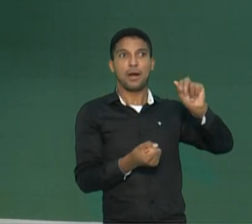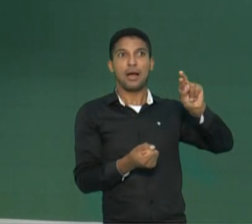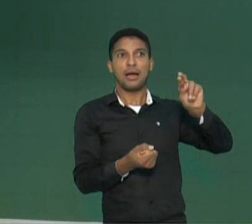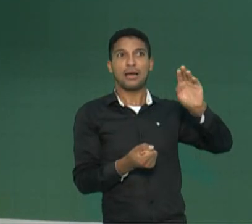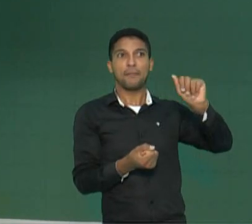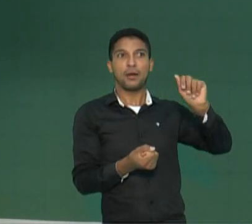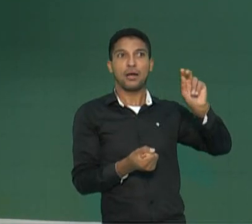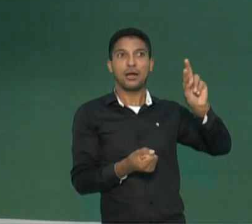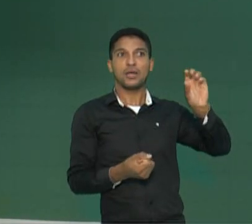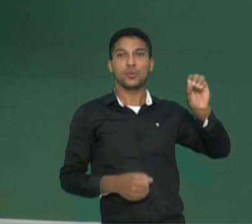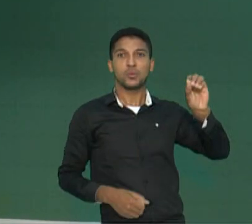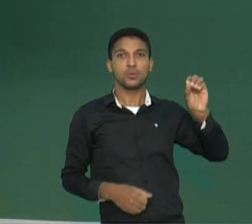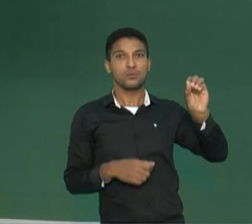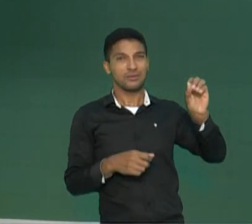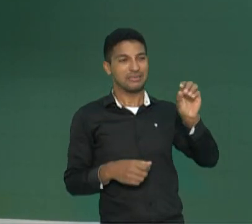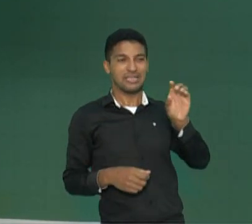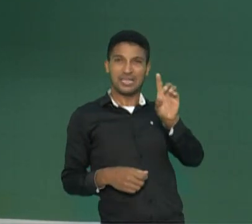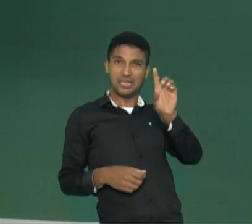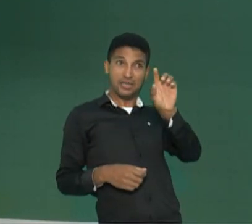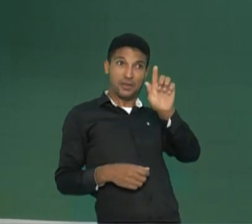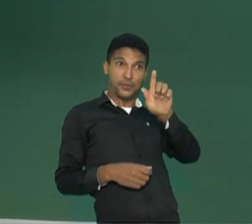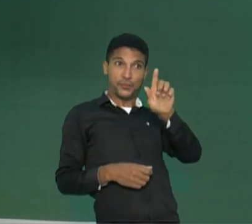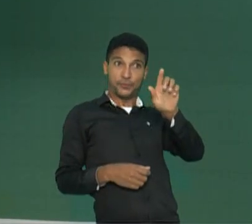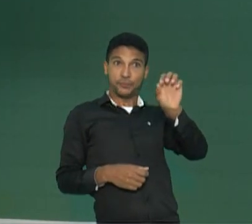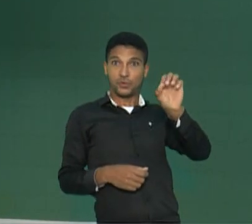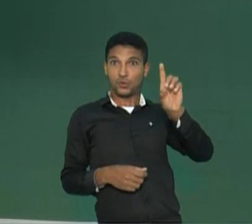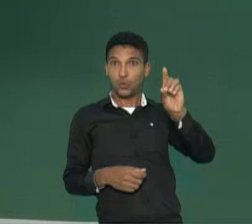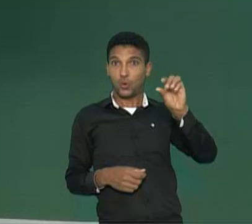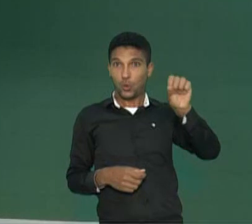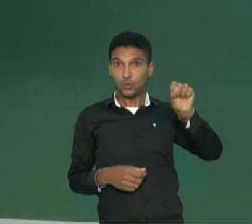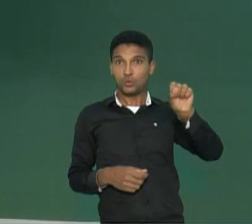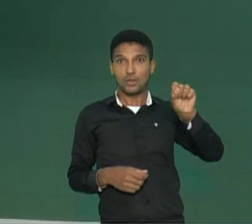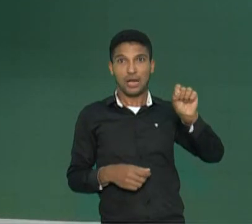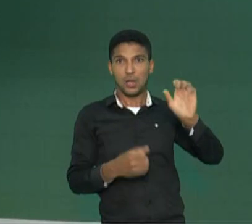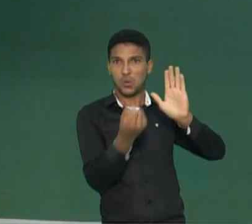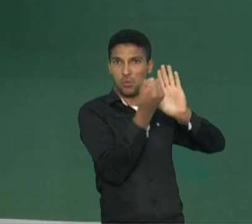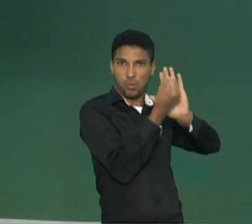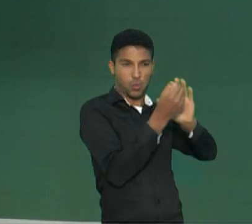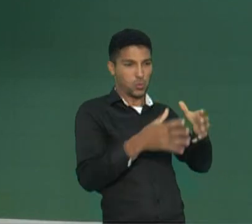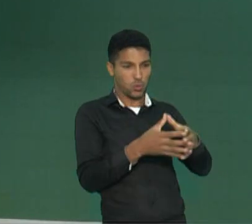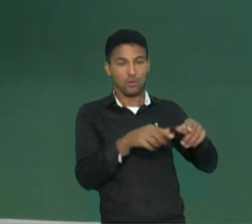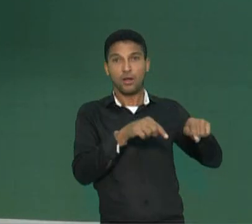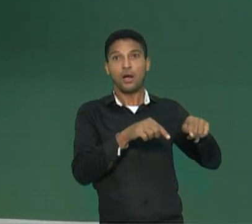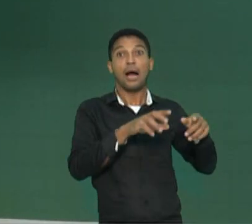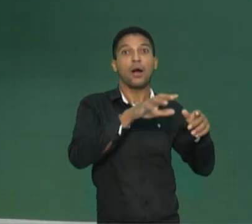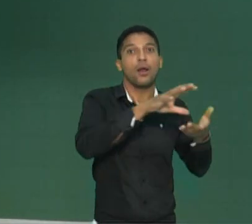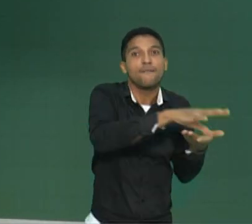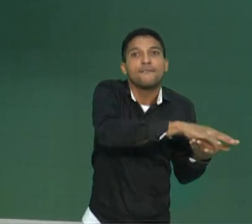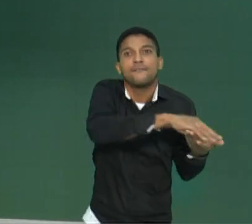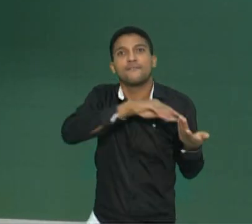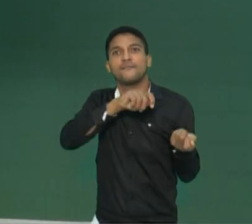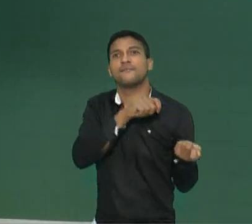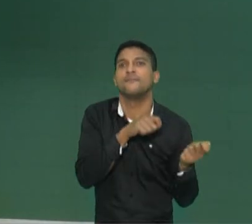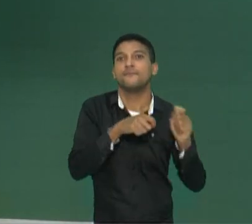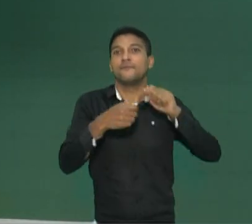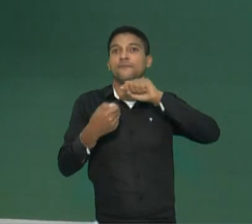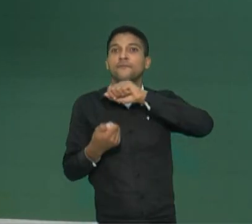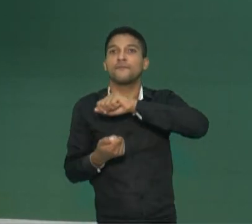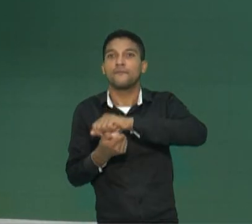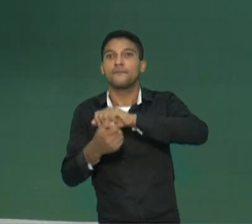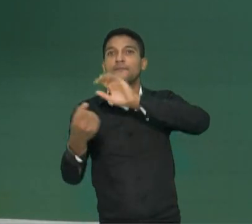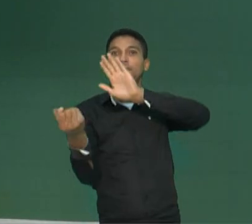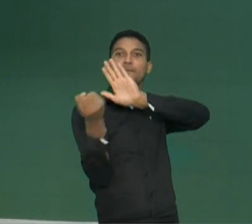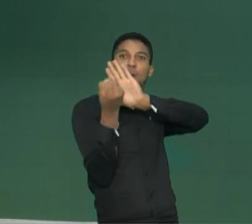sempre criticava o quê? Aquela Idade Média, aquela Idade das Trevas, né? Então, hoje em dia, a gente sabe que não é por uma coisa